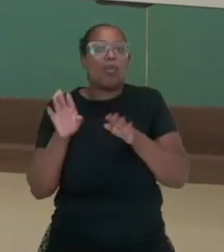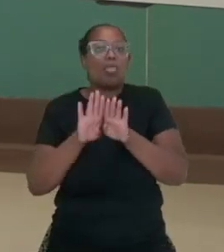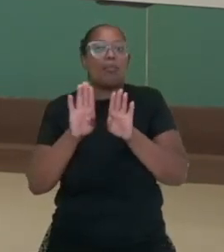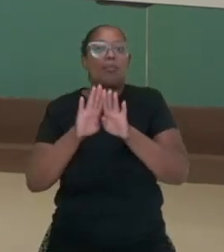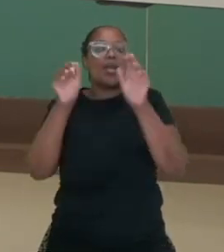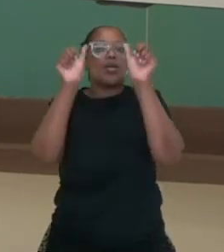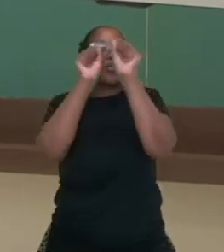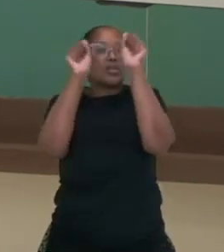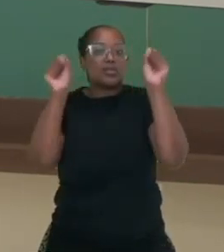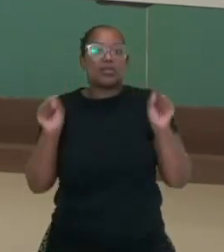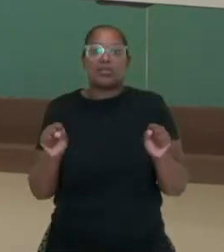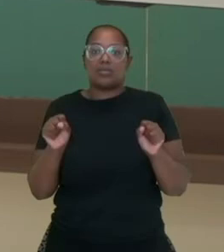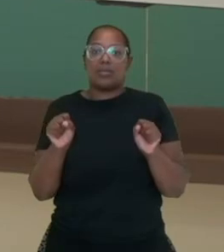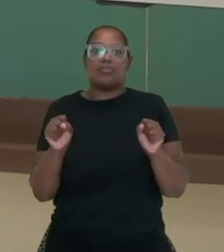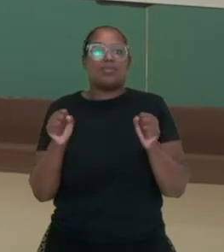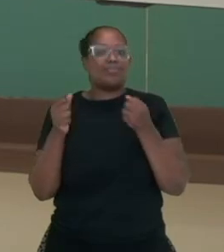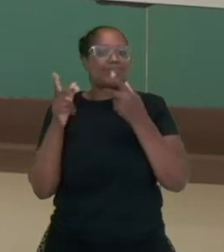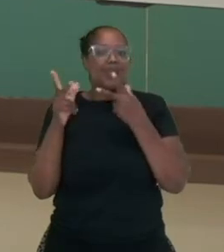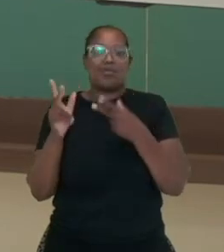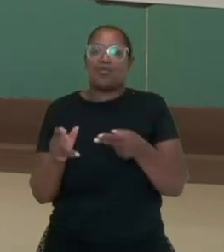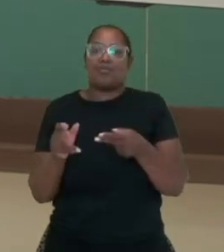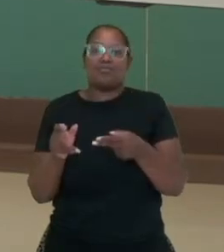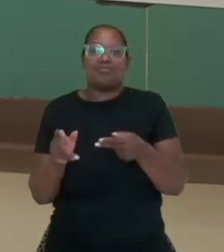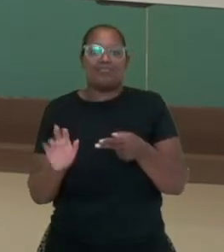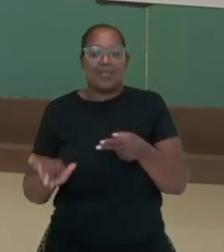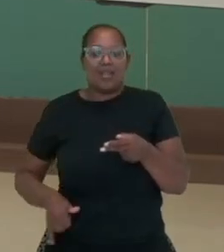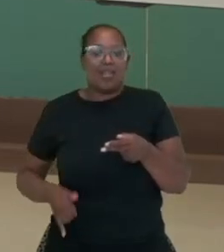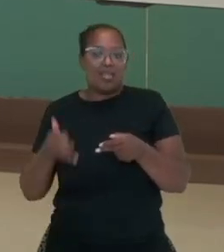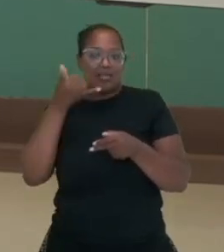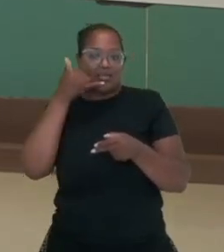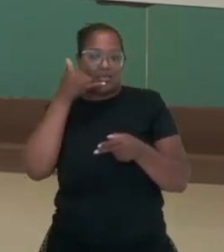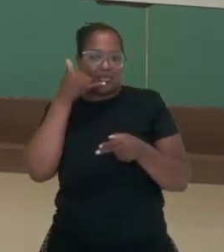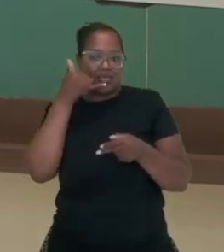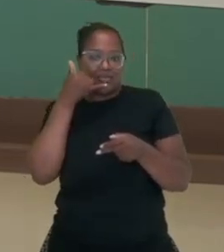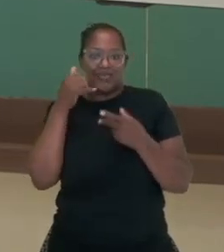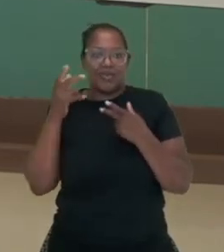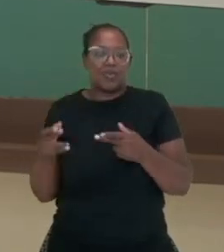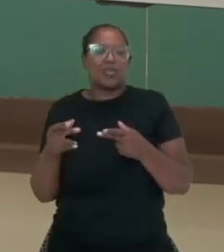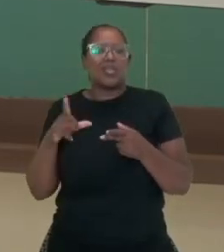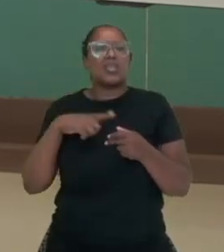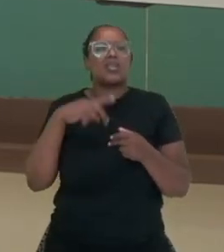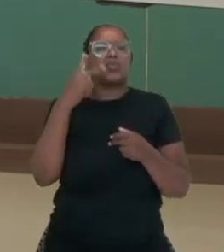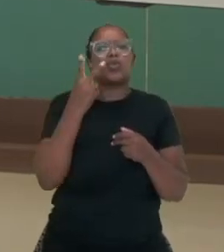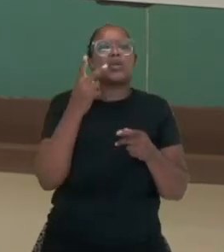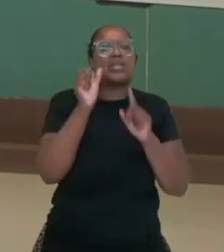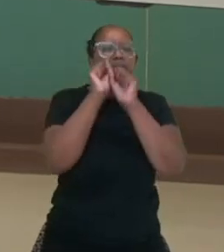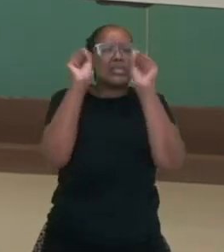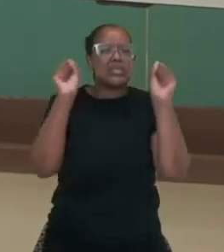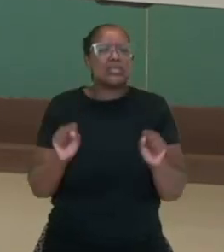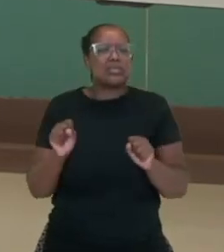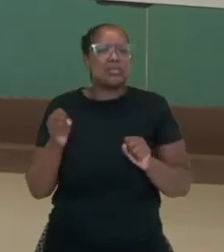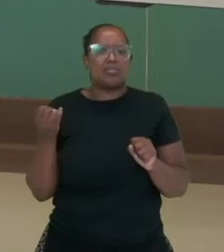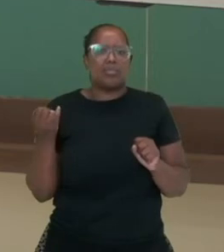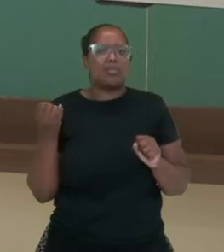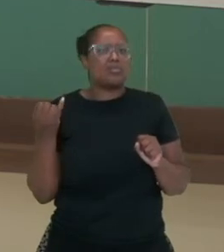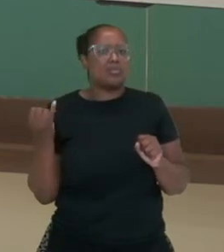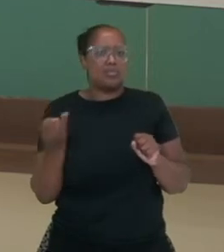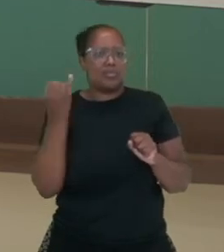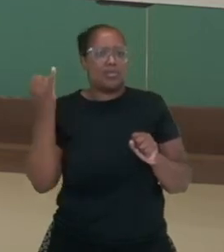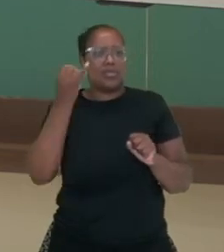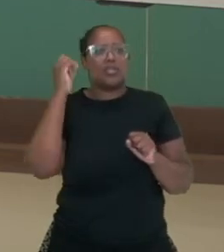sistema operacional. Nos smartphones nós temos dois principais sistemas operacionais. O